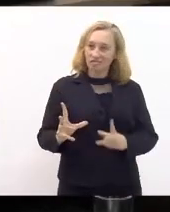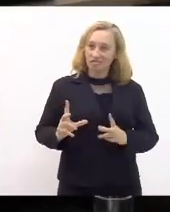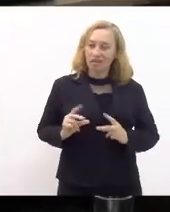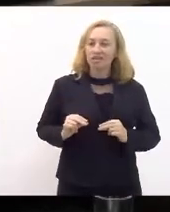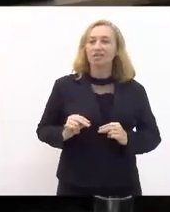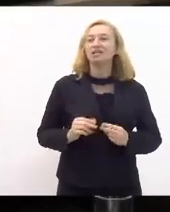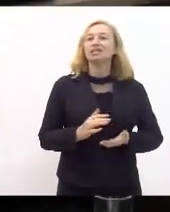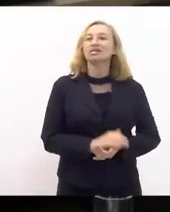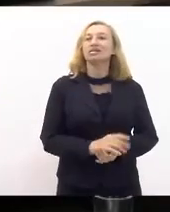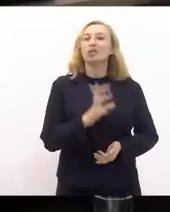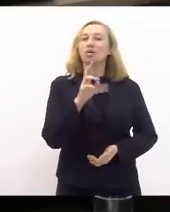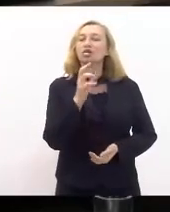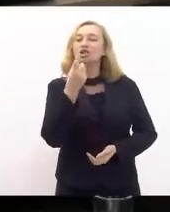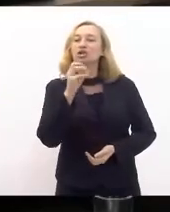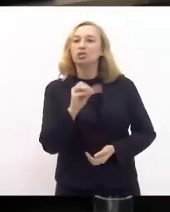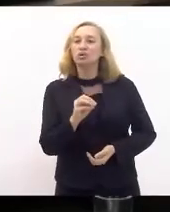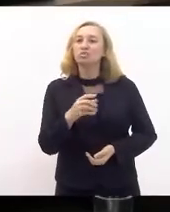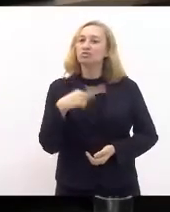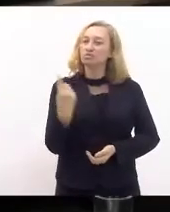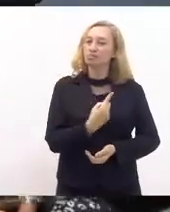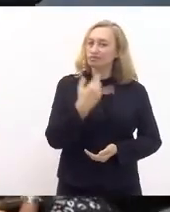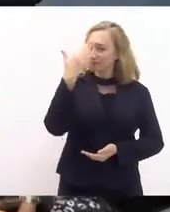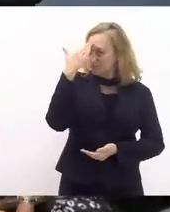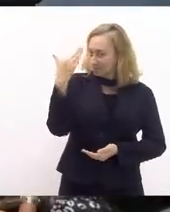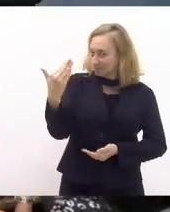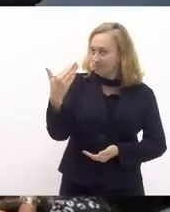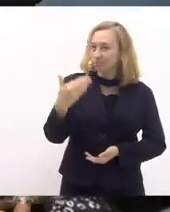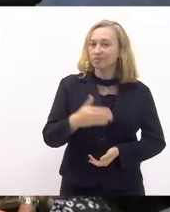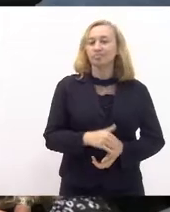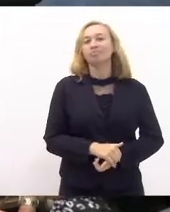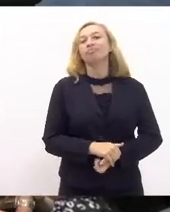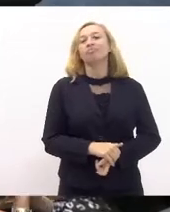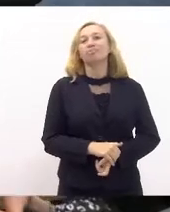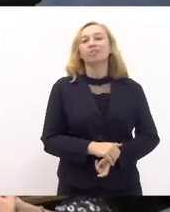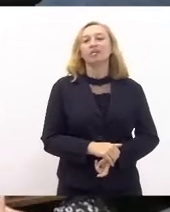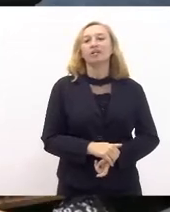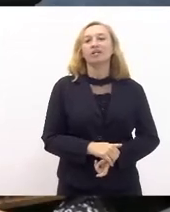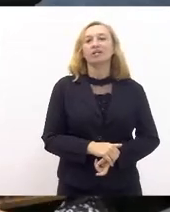Doutor Rodrigo, nós que agradecemos. Não é